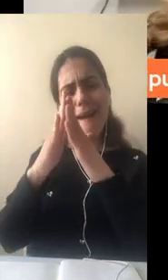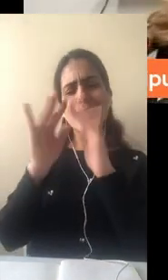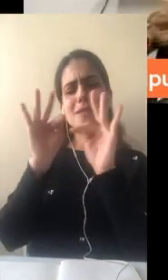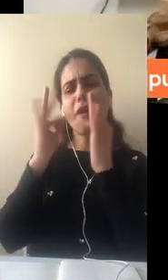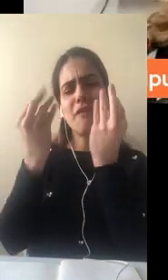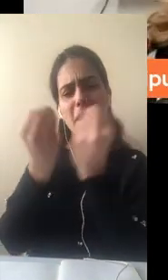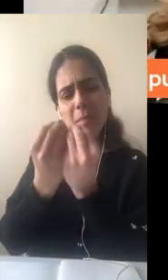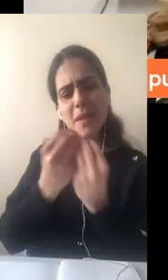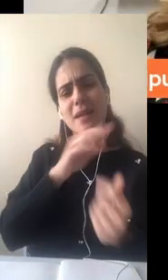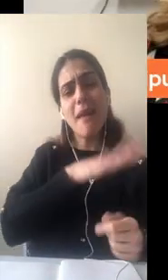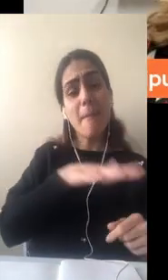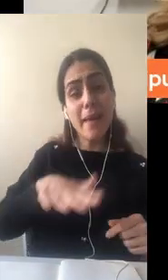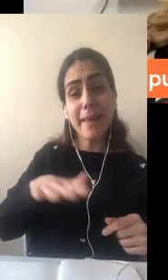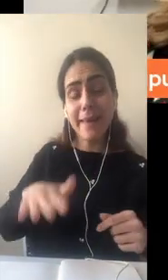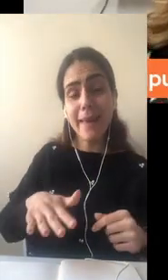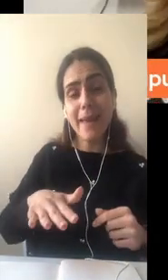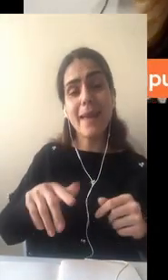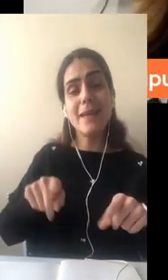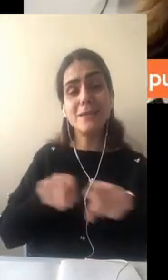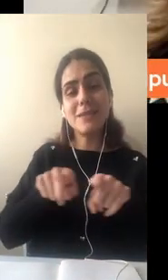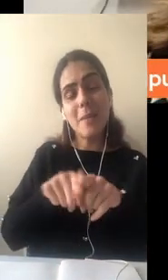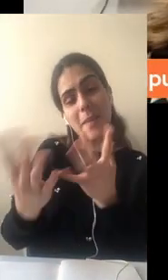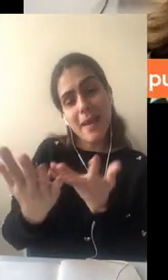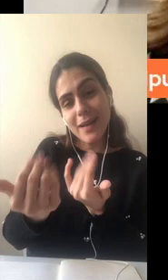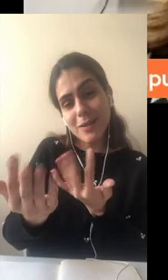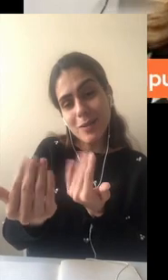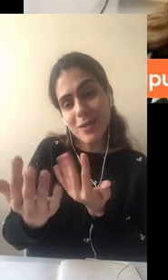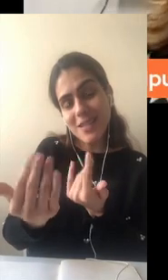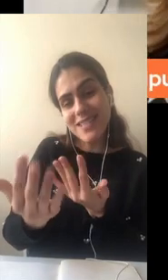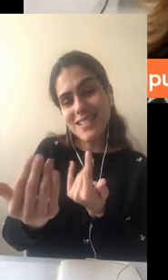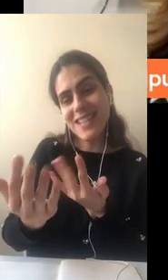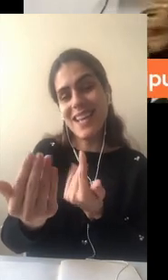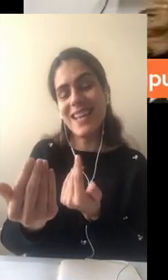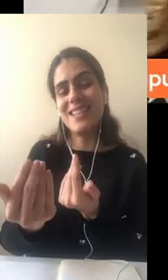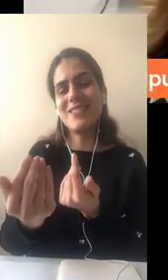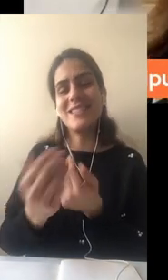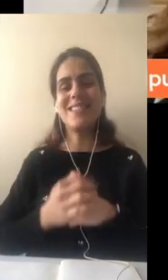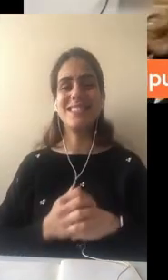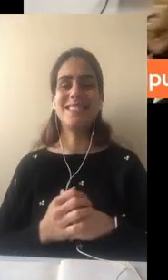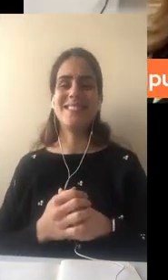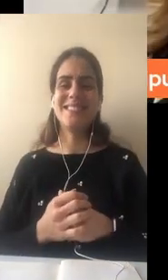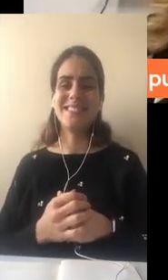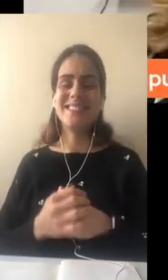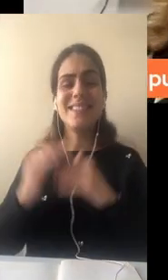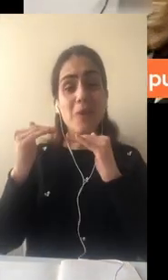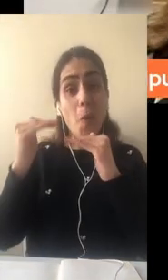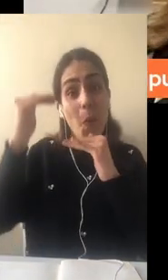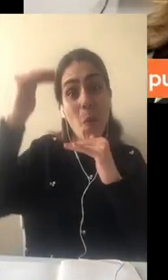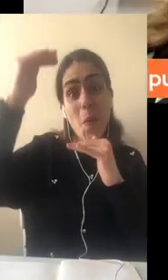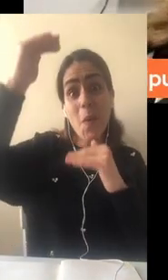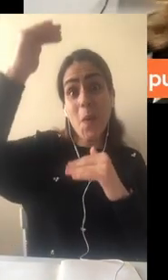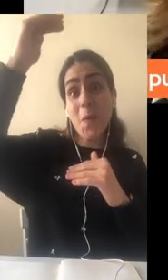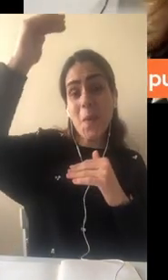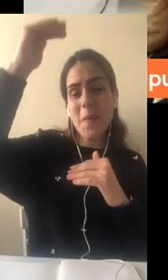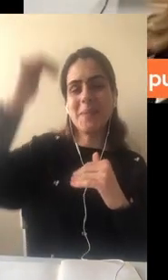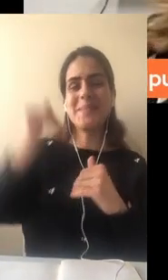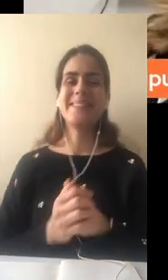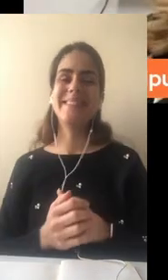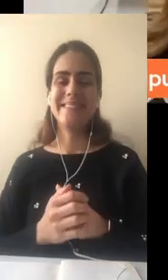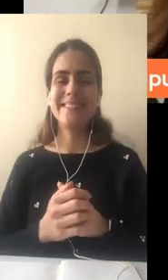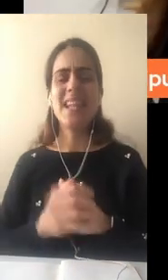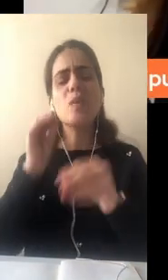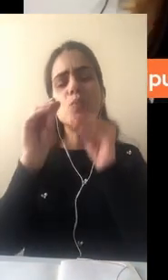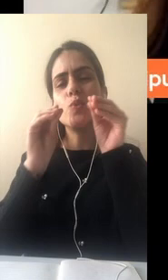família, seus pequenos e grandes. Aí já está o Theo enorme, né? Já me passou muito tempo.